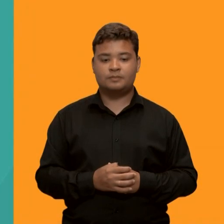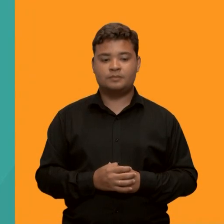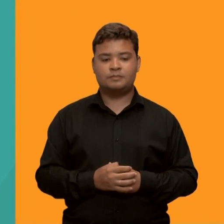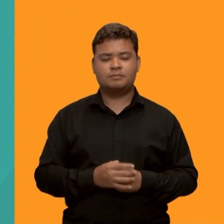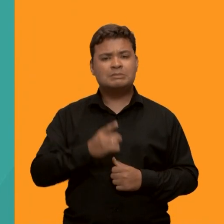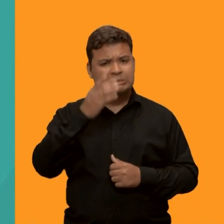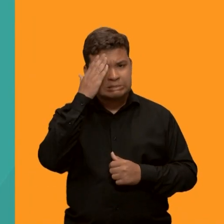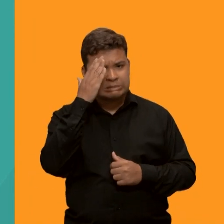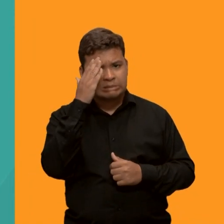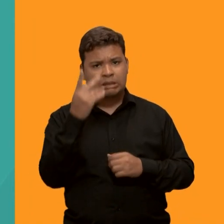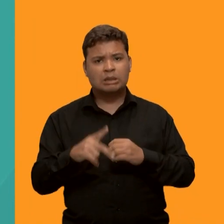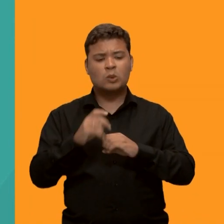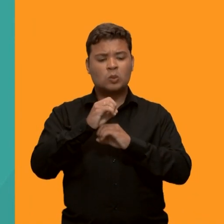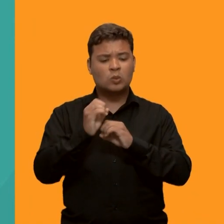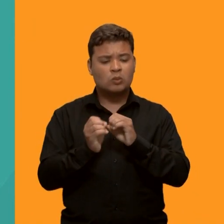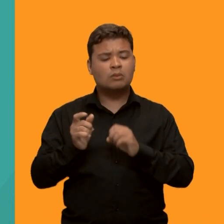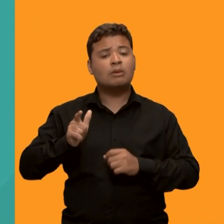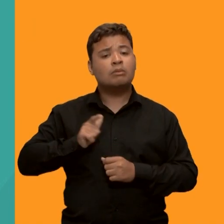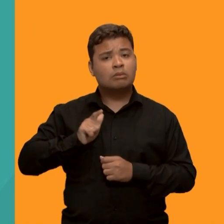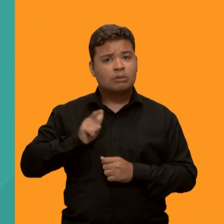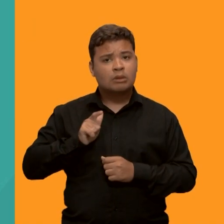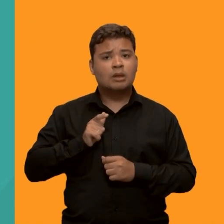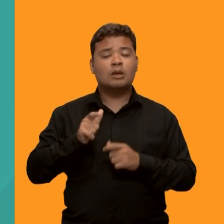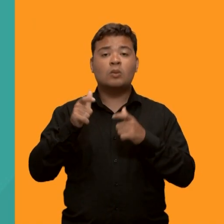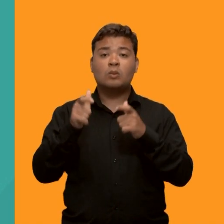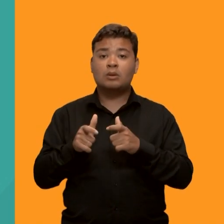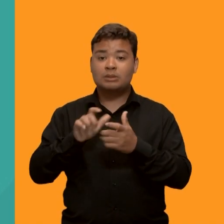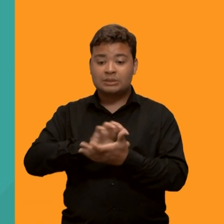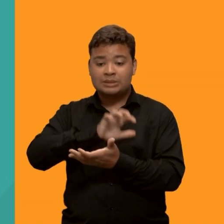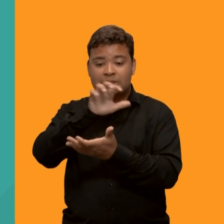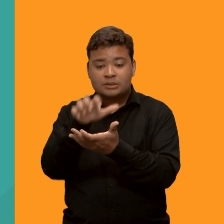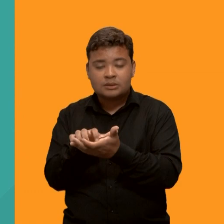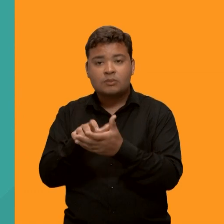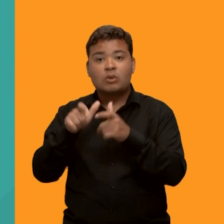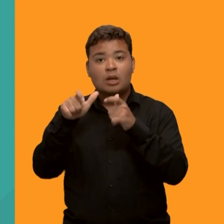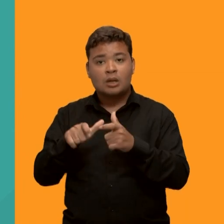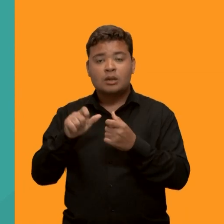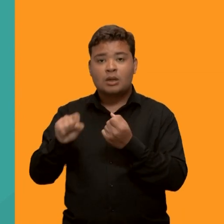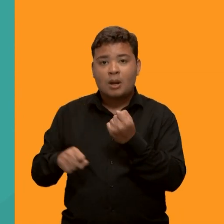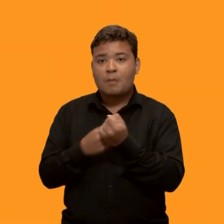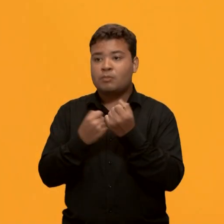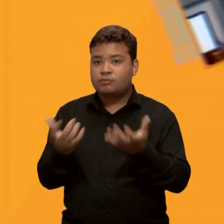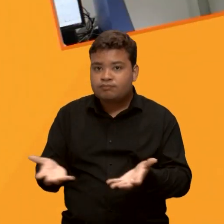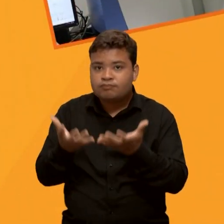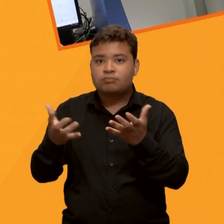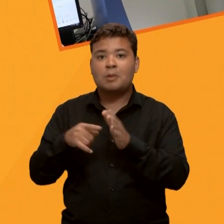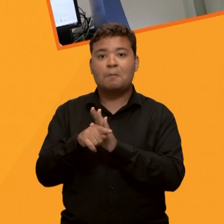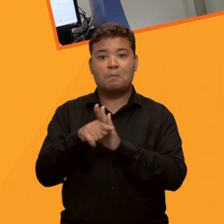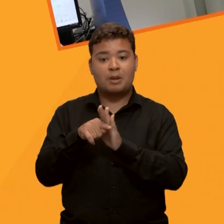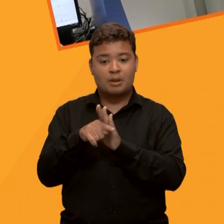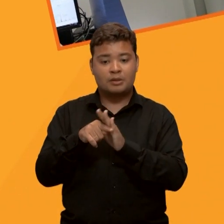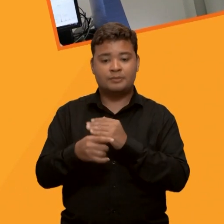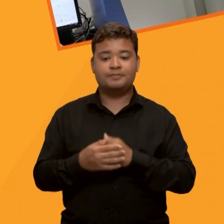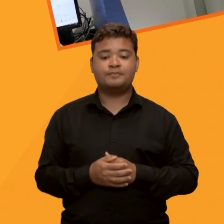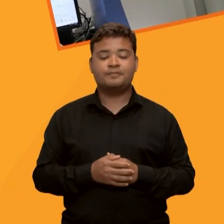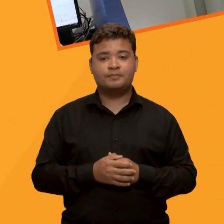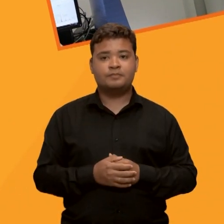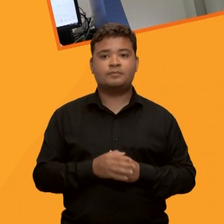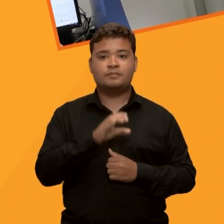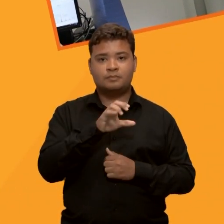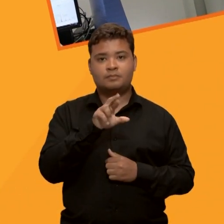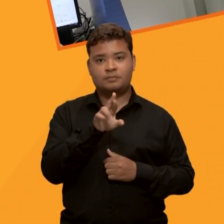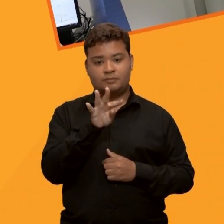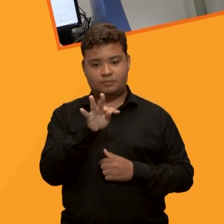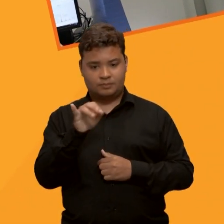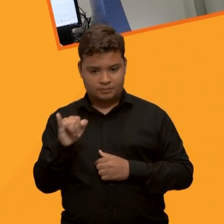Você sabia que a UFG conta com o Centro Regional para a promoção de Pesquisas o Centro Regional para